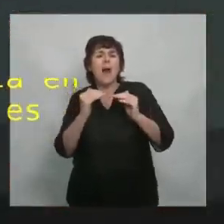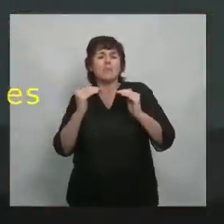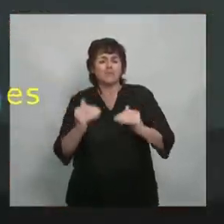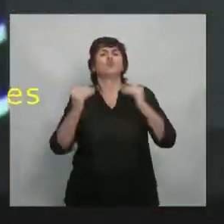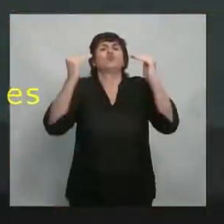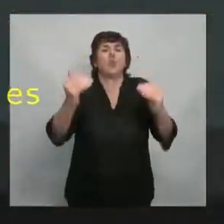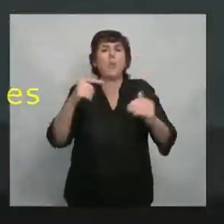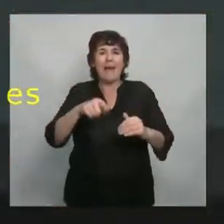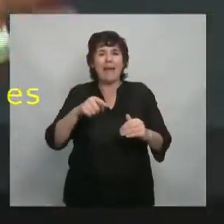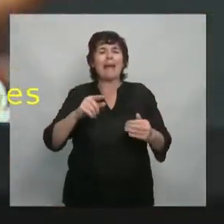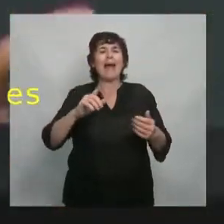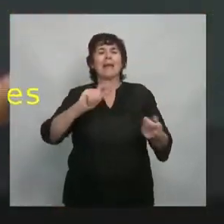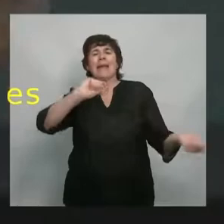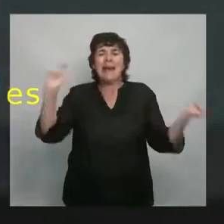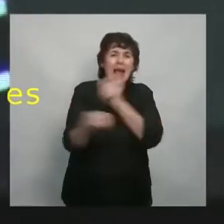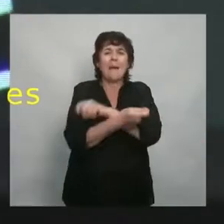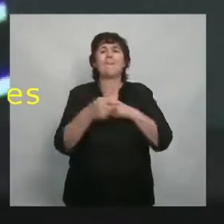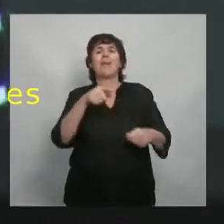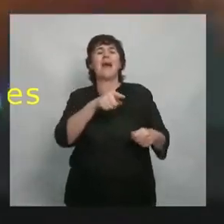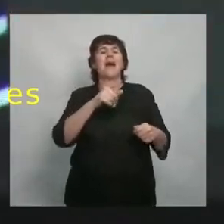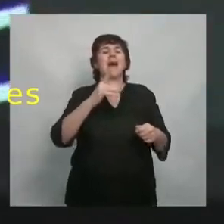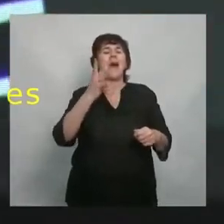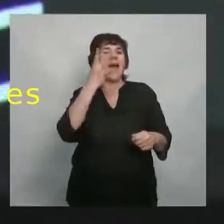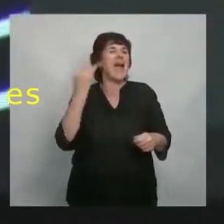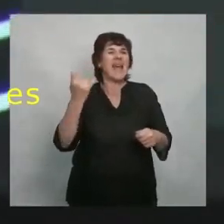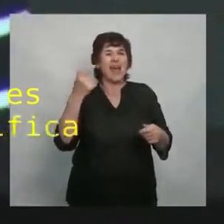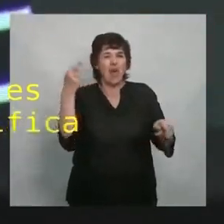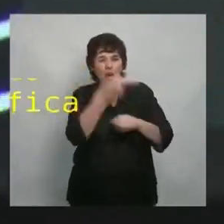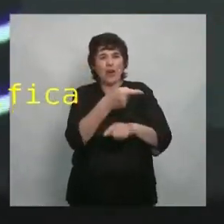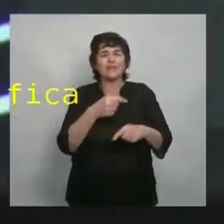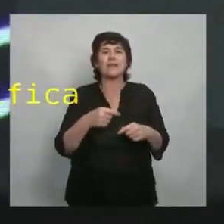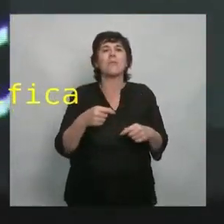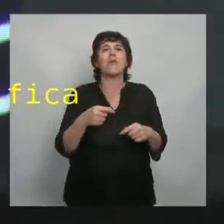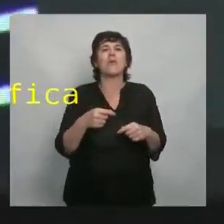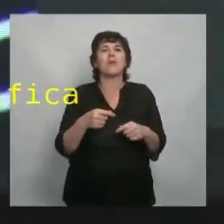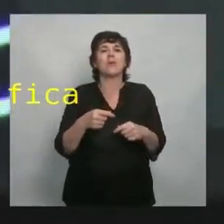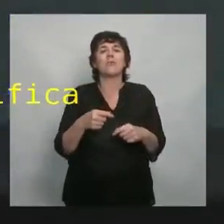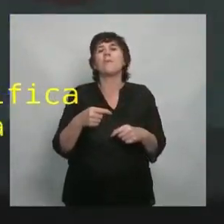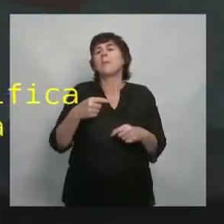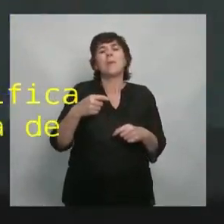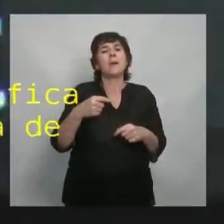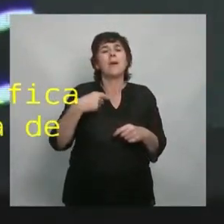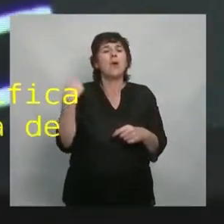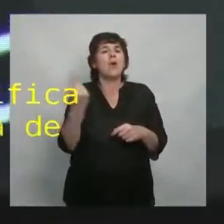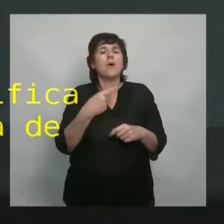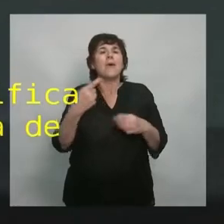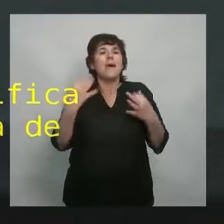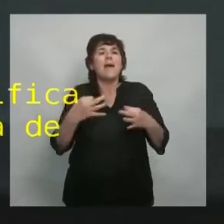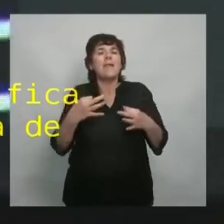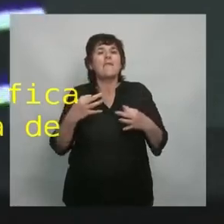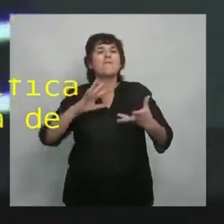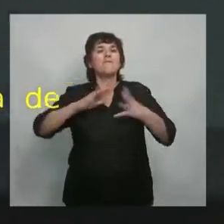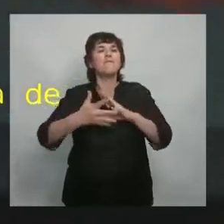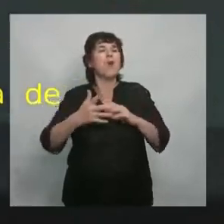uma postura que vai contra toda e qualquer forma de dominação de pessoas,